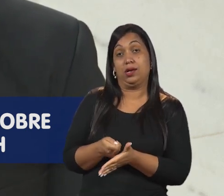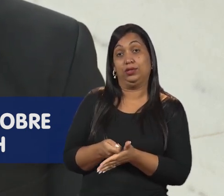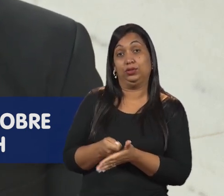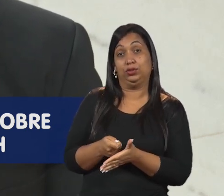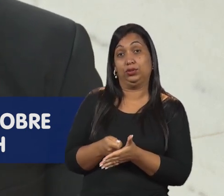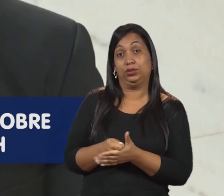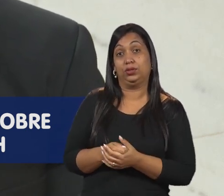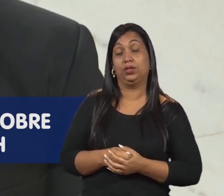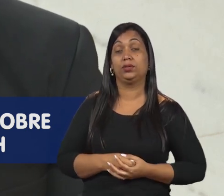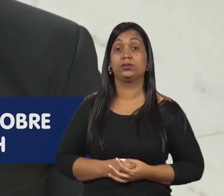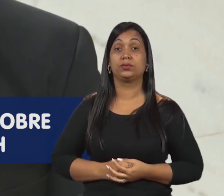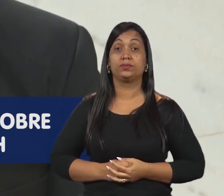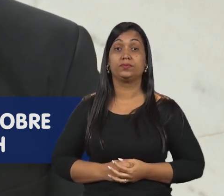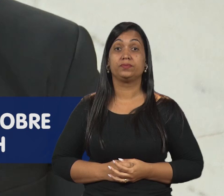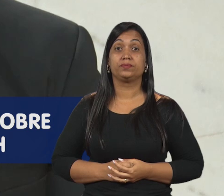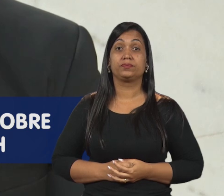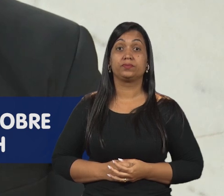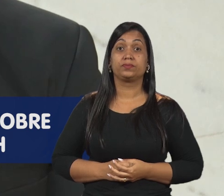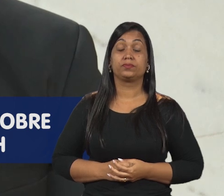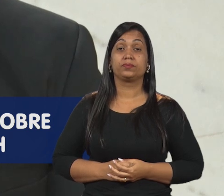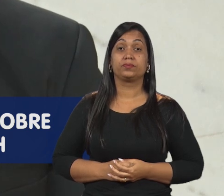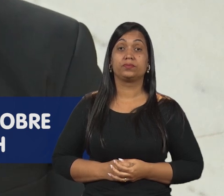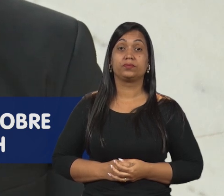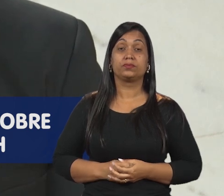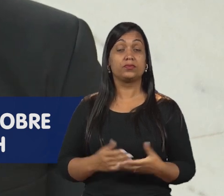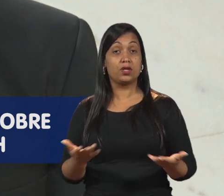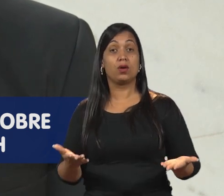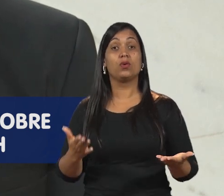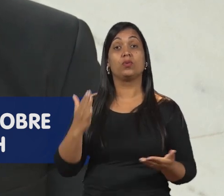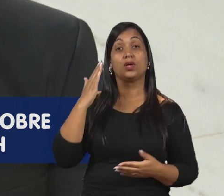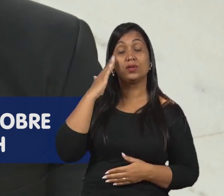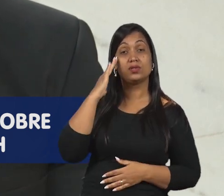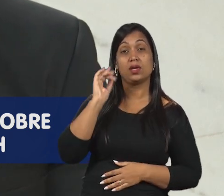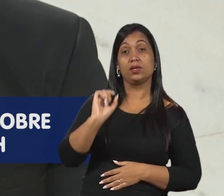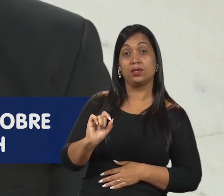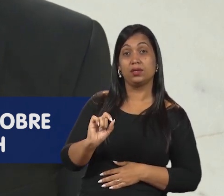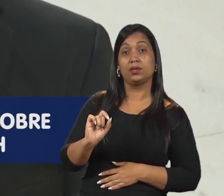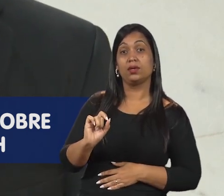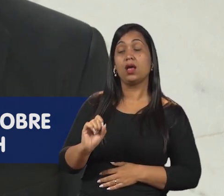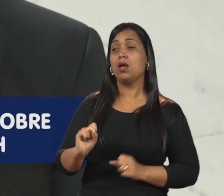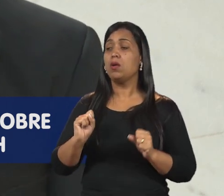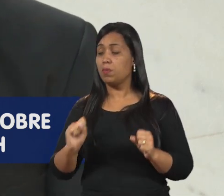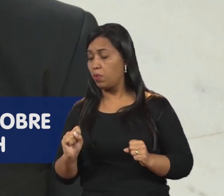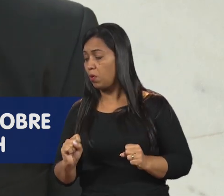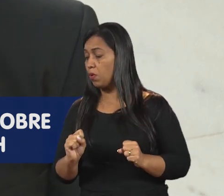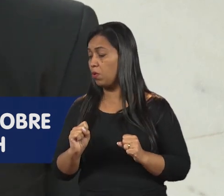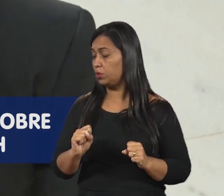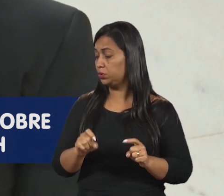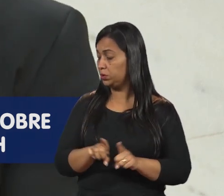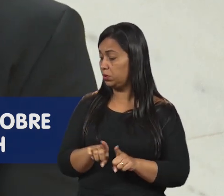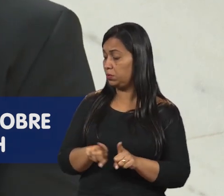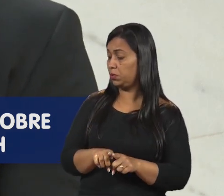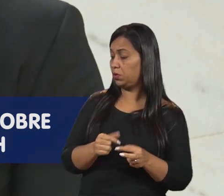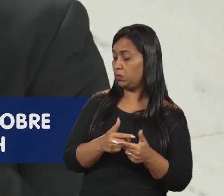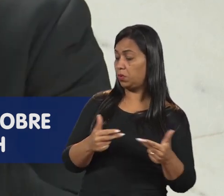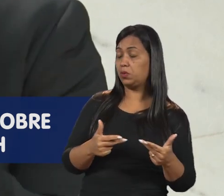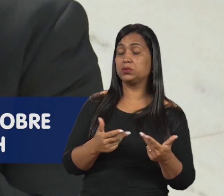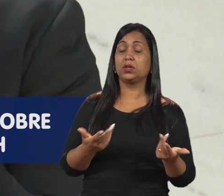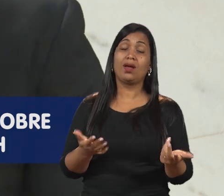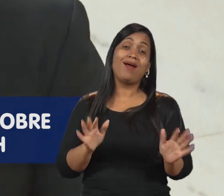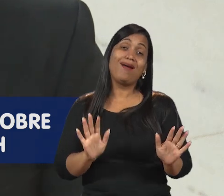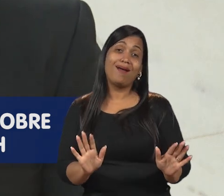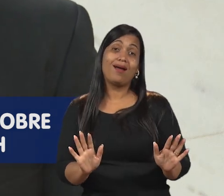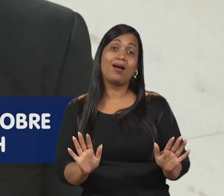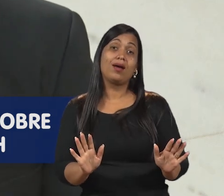na autuação. E aí eu sei que pode haver um contraponto, poxa, mas a